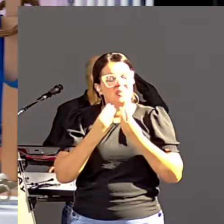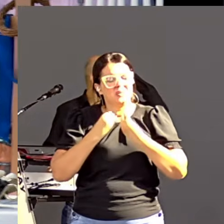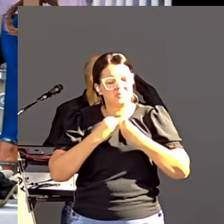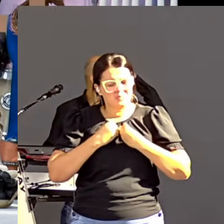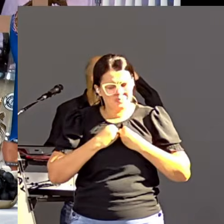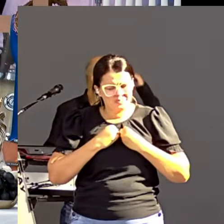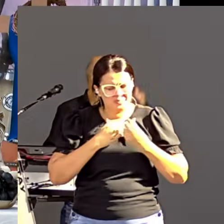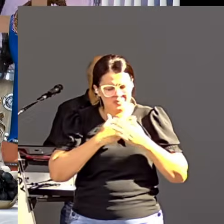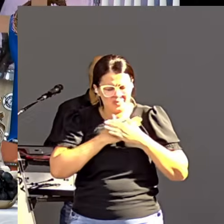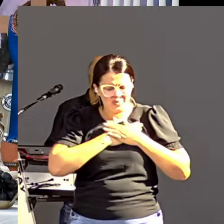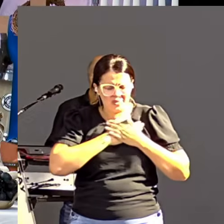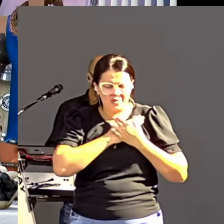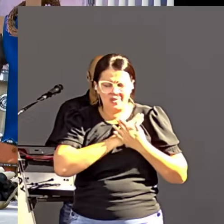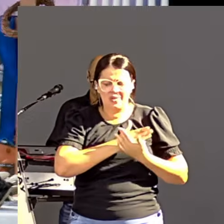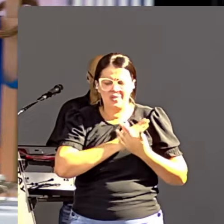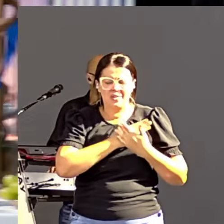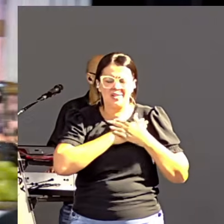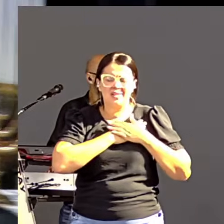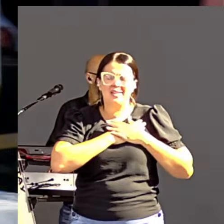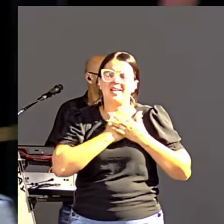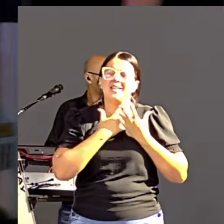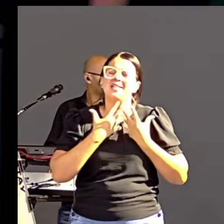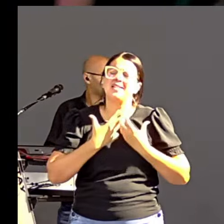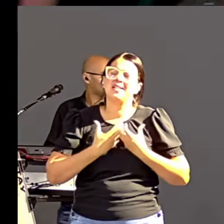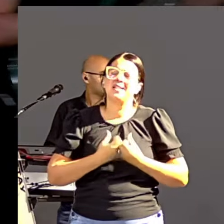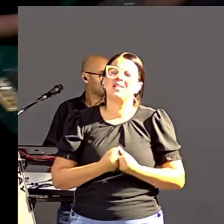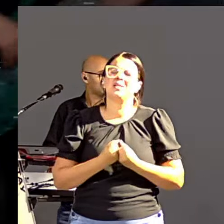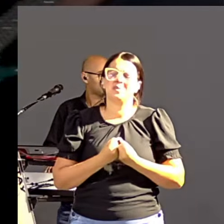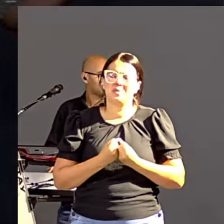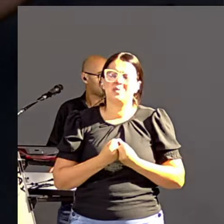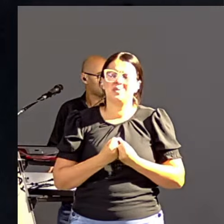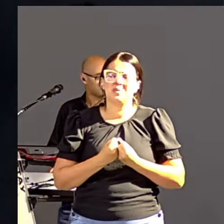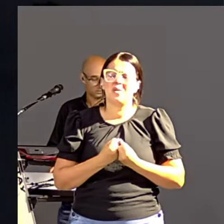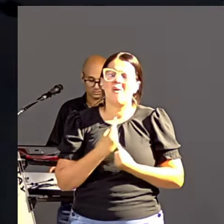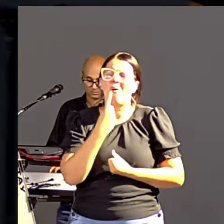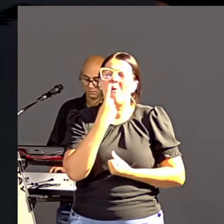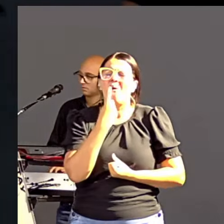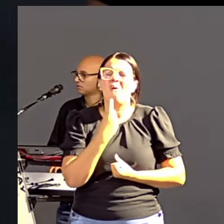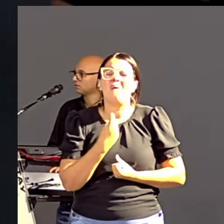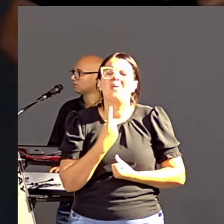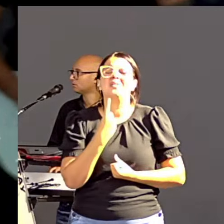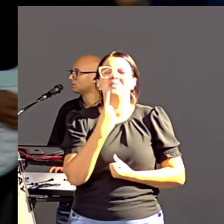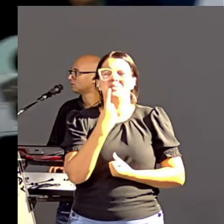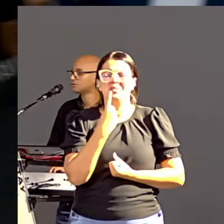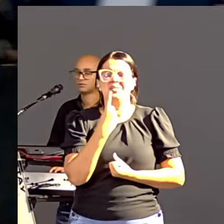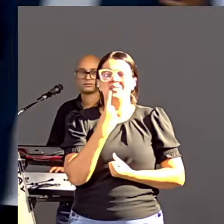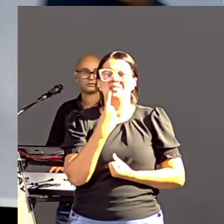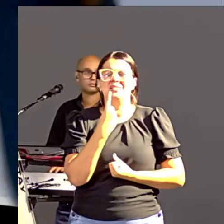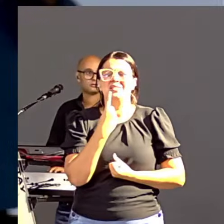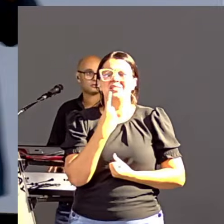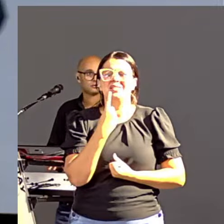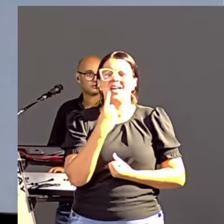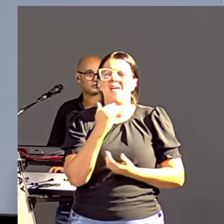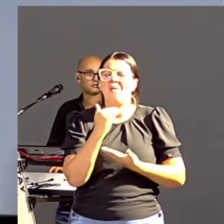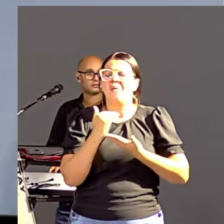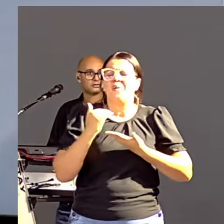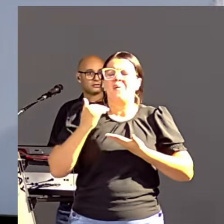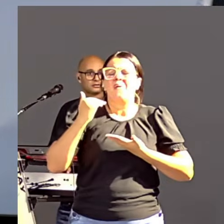no nosso coração. O aceitamos como nosso único e